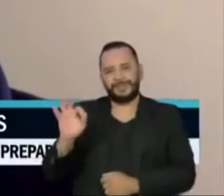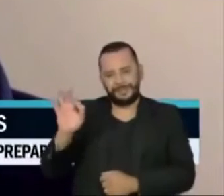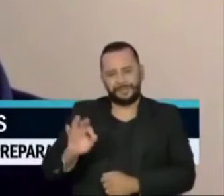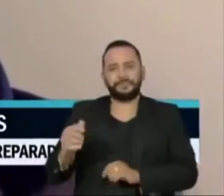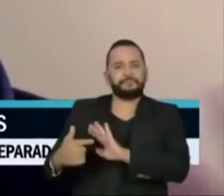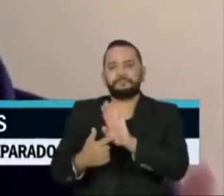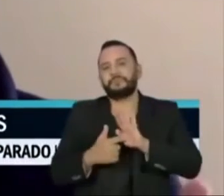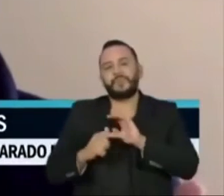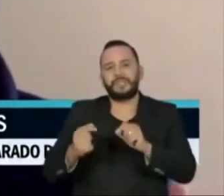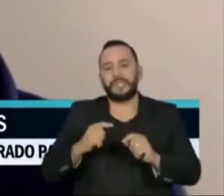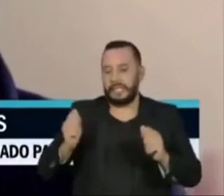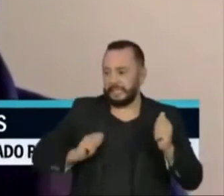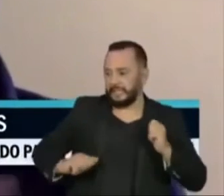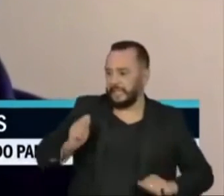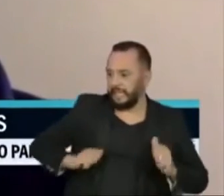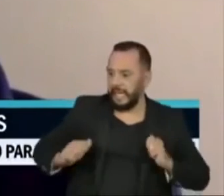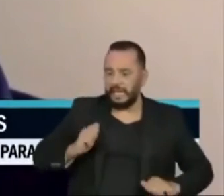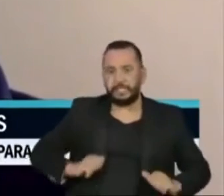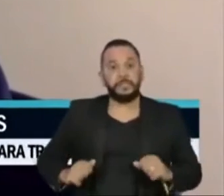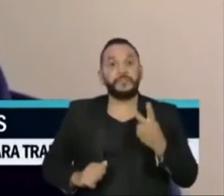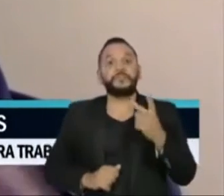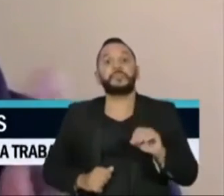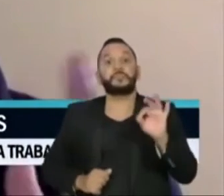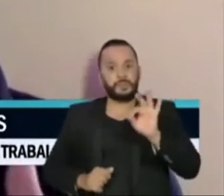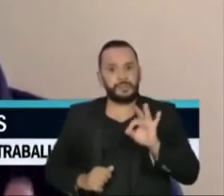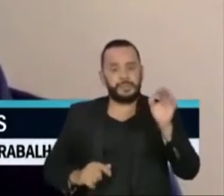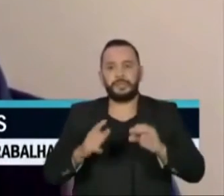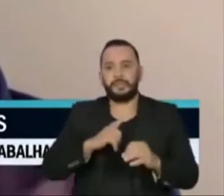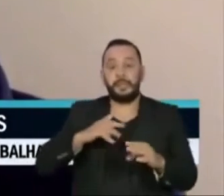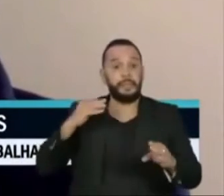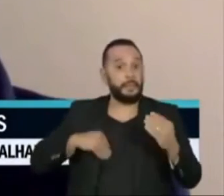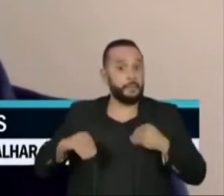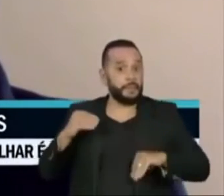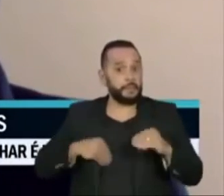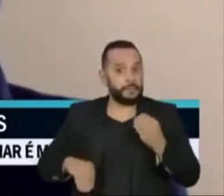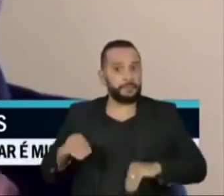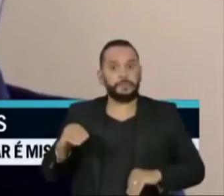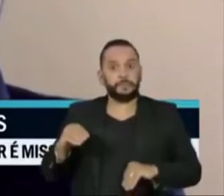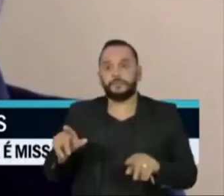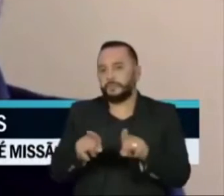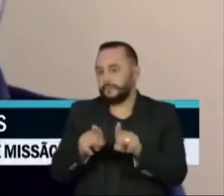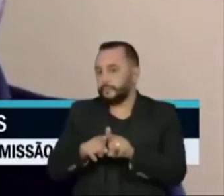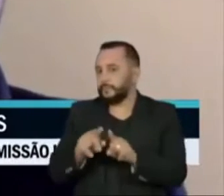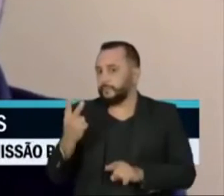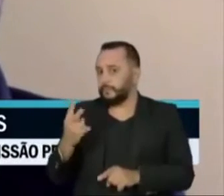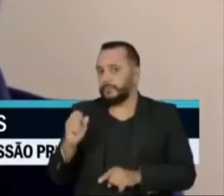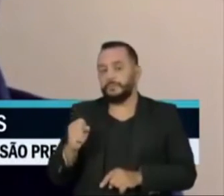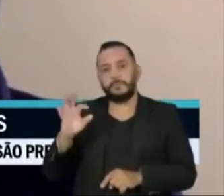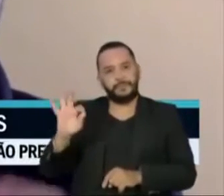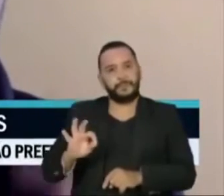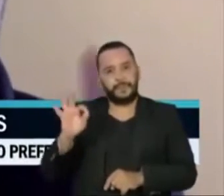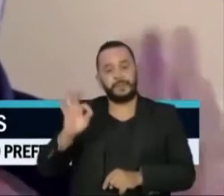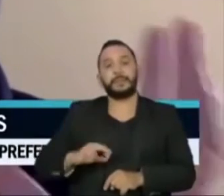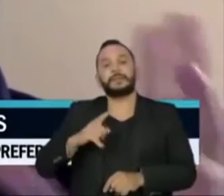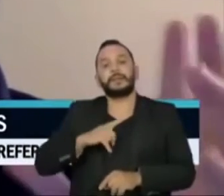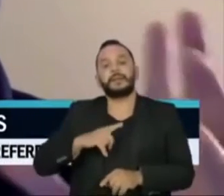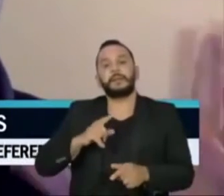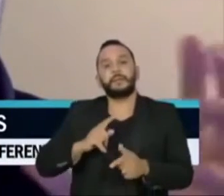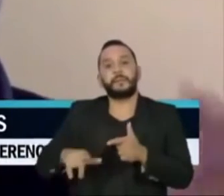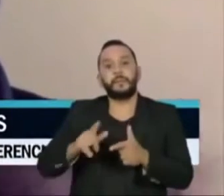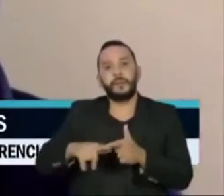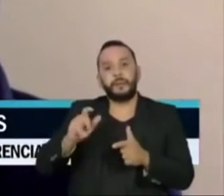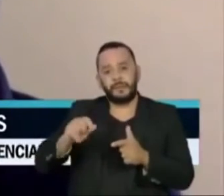28% apresentavam ansiedade, 20% apresentavam depressão e 28% apresentavam problemas de